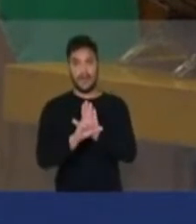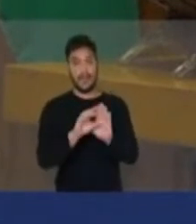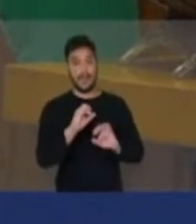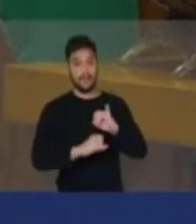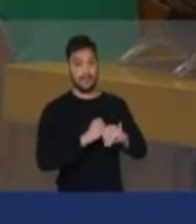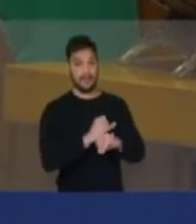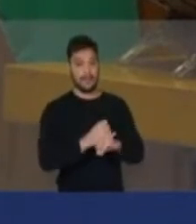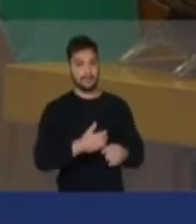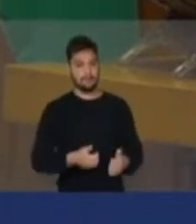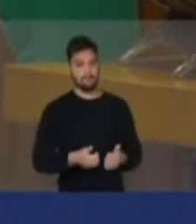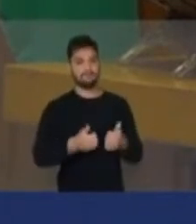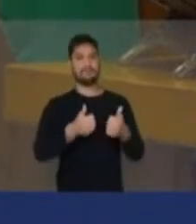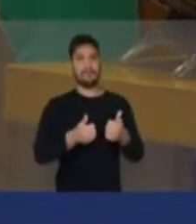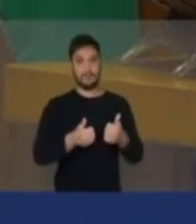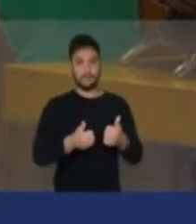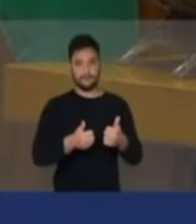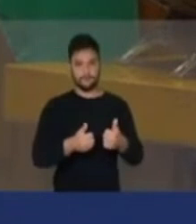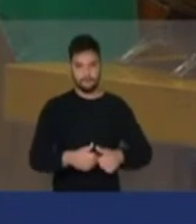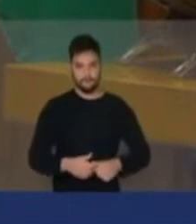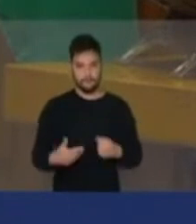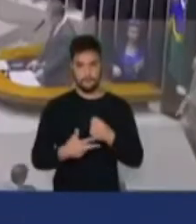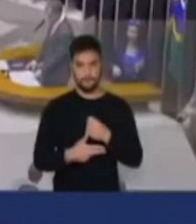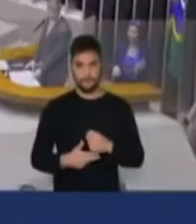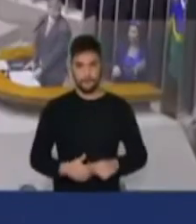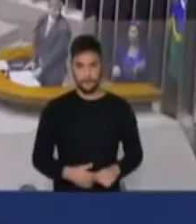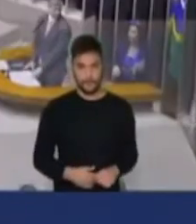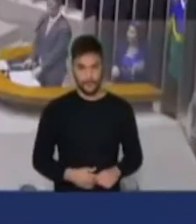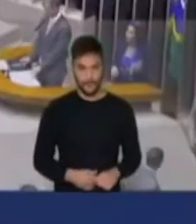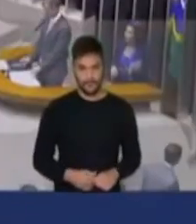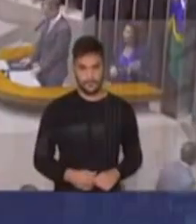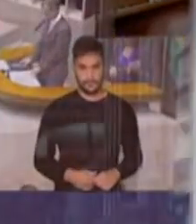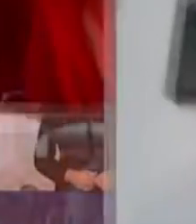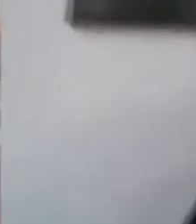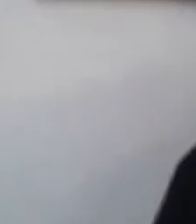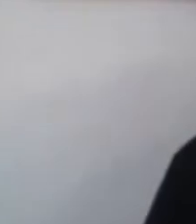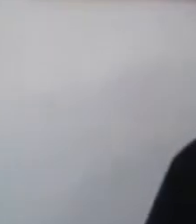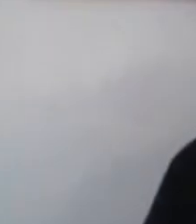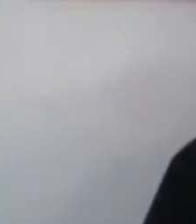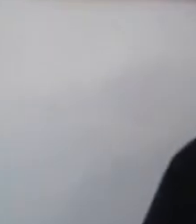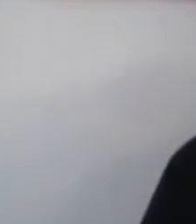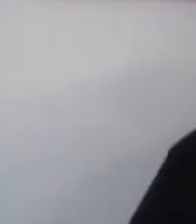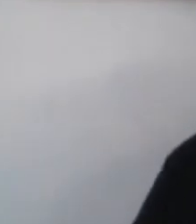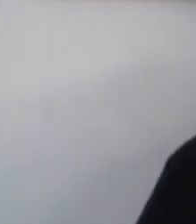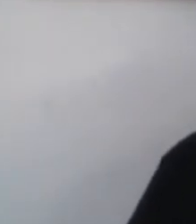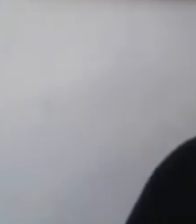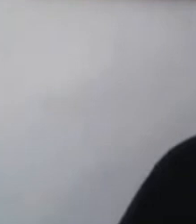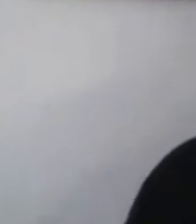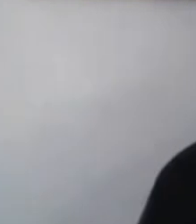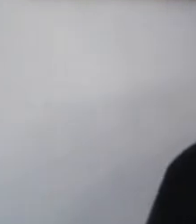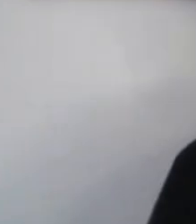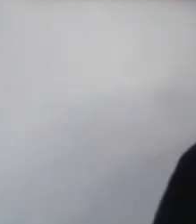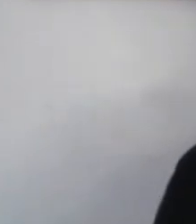ouvintes e todo mundo tá nos vendo aqui também muito cuidado porque é realmente aí que reside a grande alienação Da nossa época a